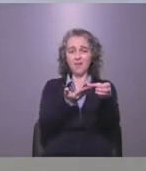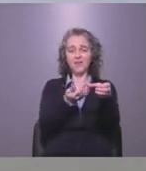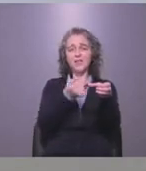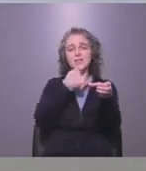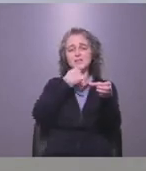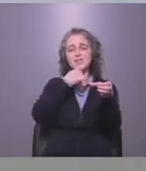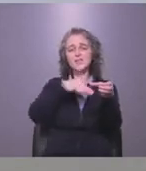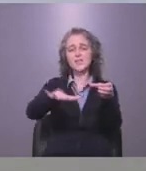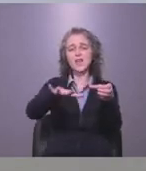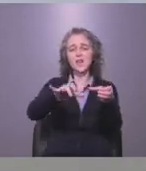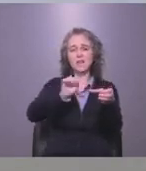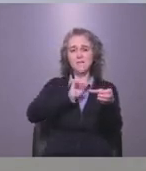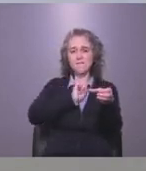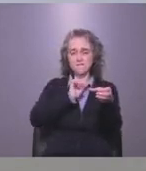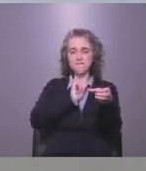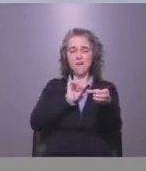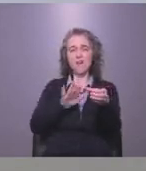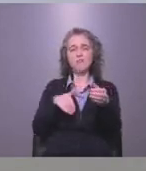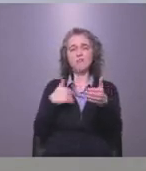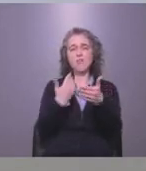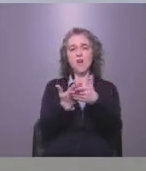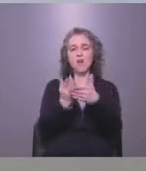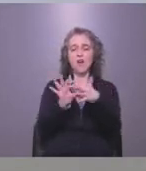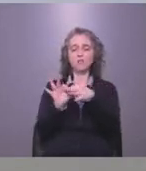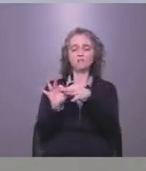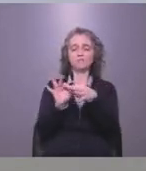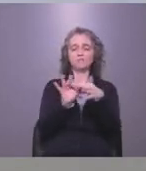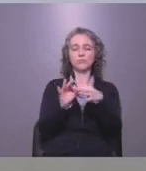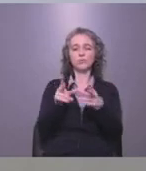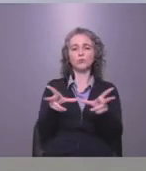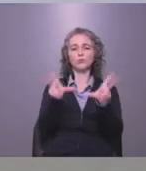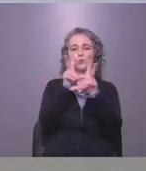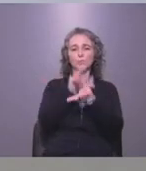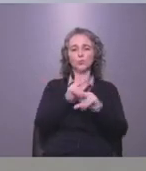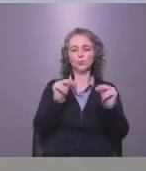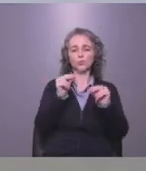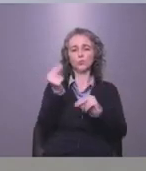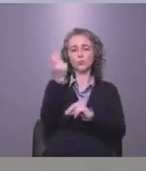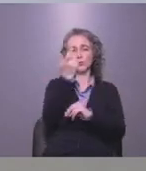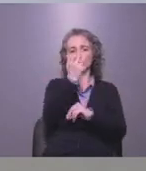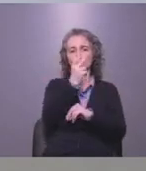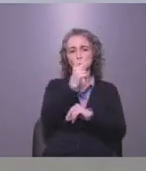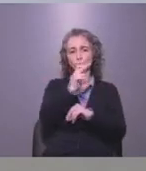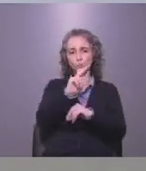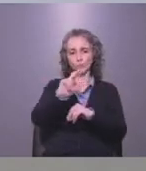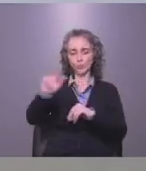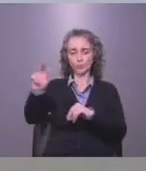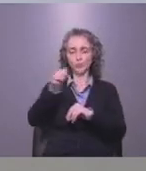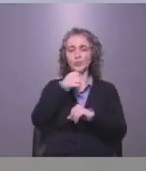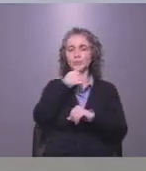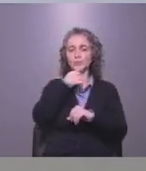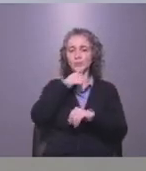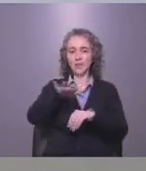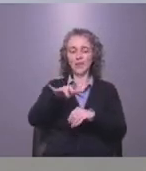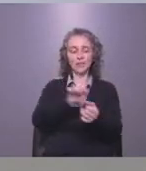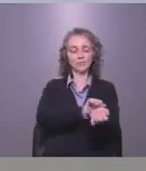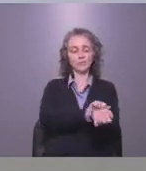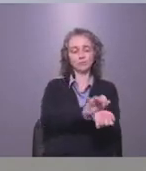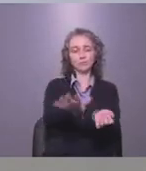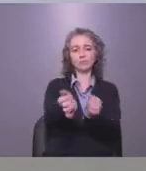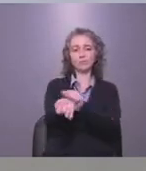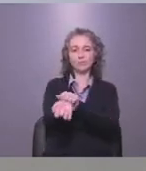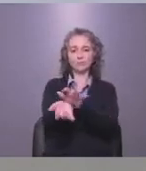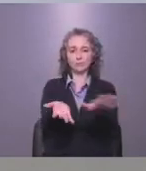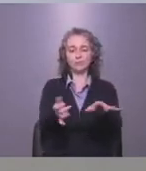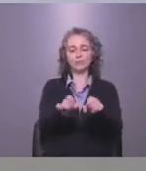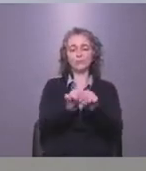o sangue da nova e eterna aliança, que será derramado por vós e por